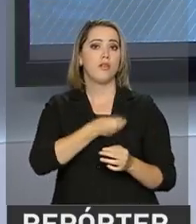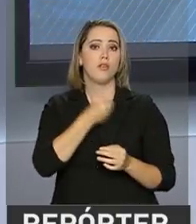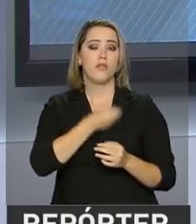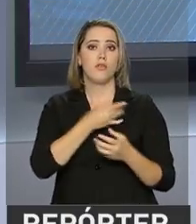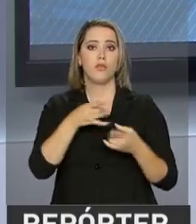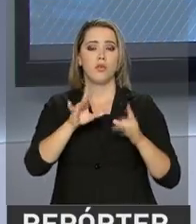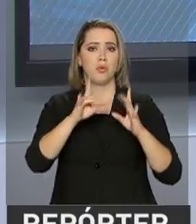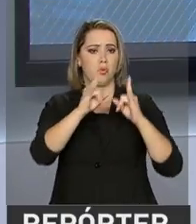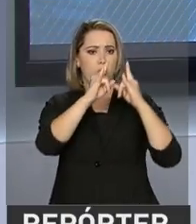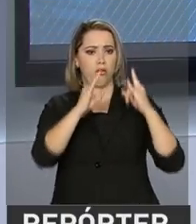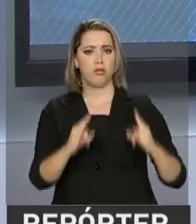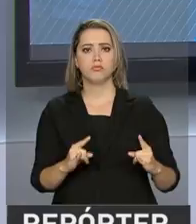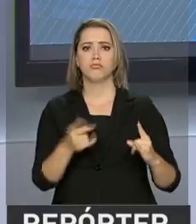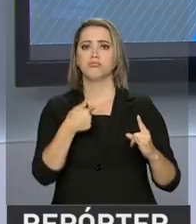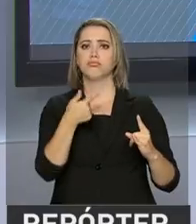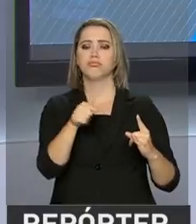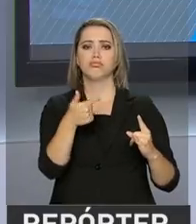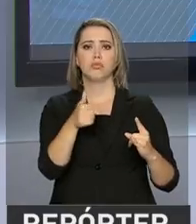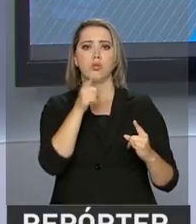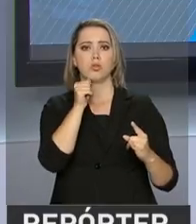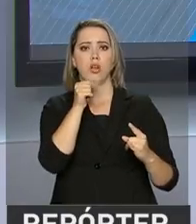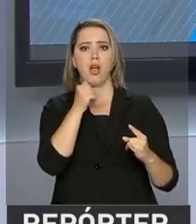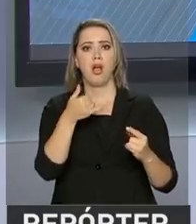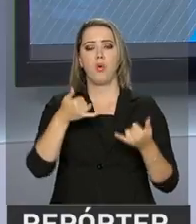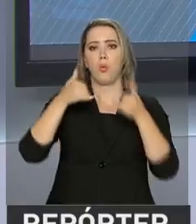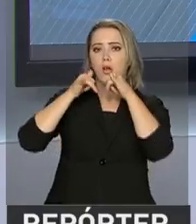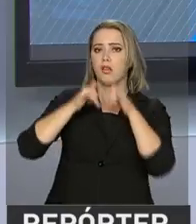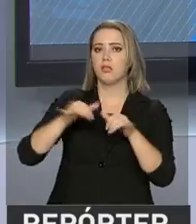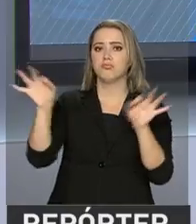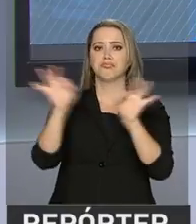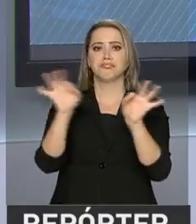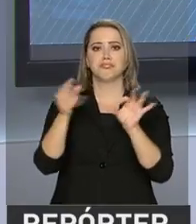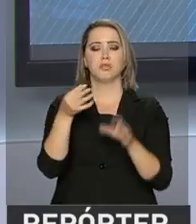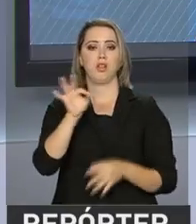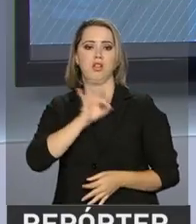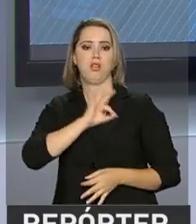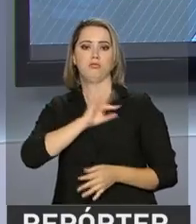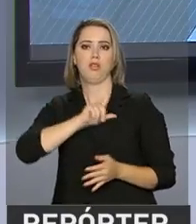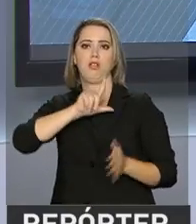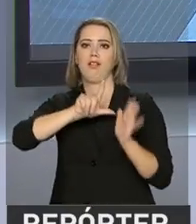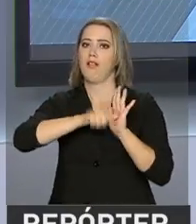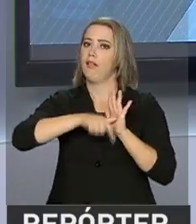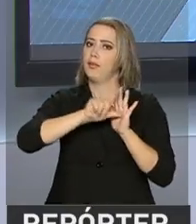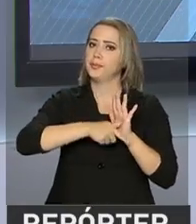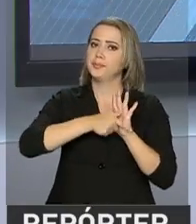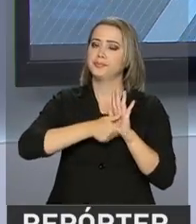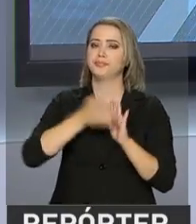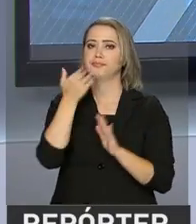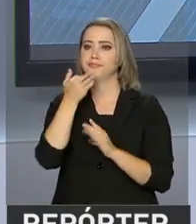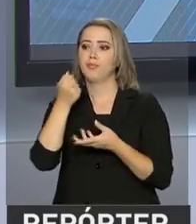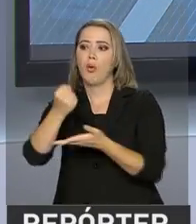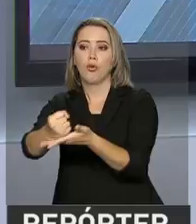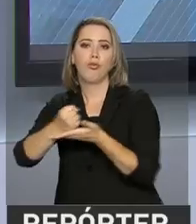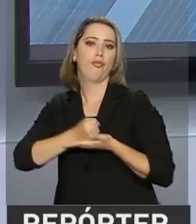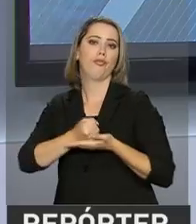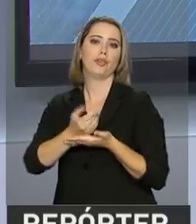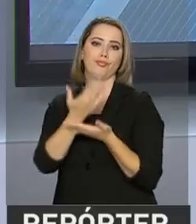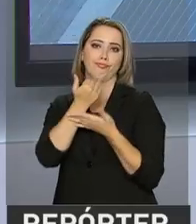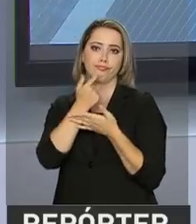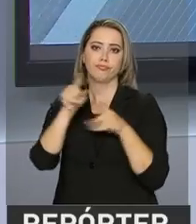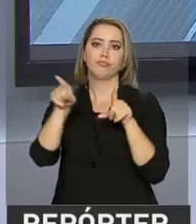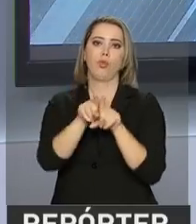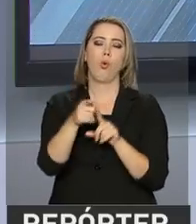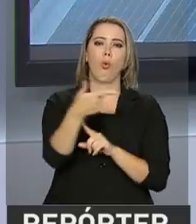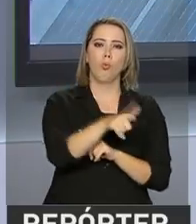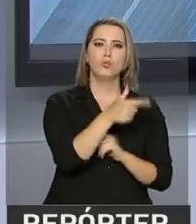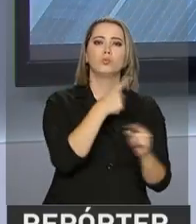energia estavam com salários atrasados e se alimentavam com doações os fiscais também identificaram outras infrações